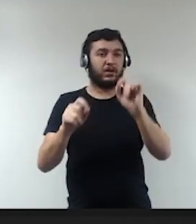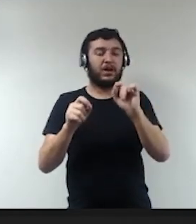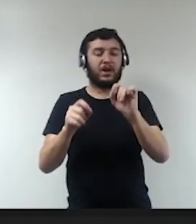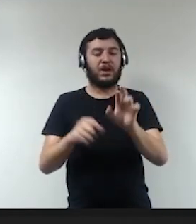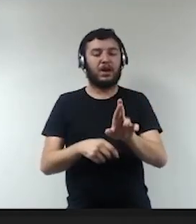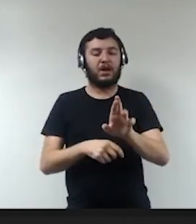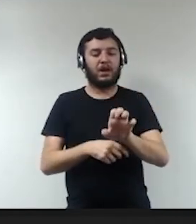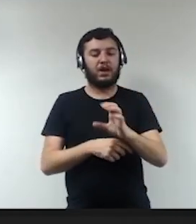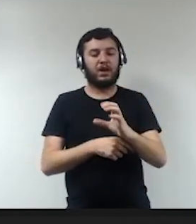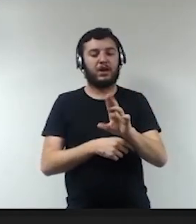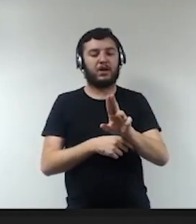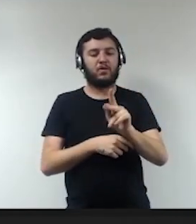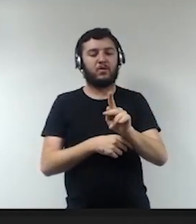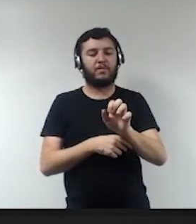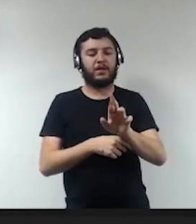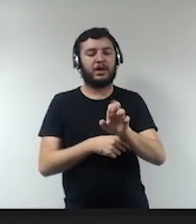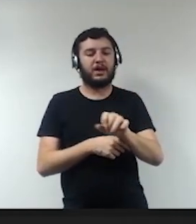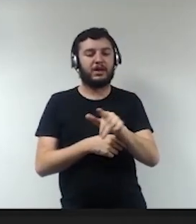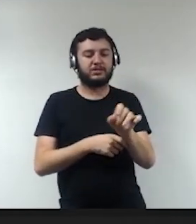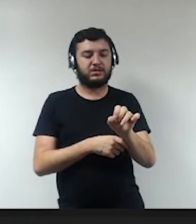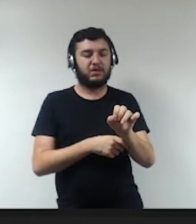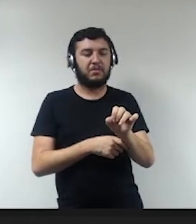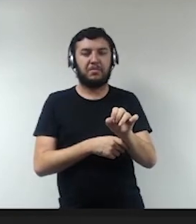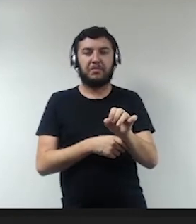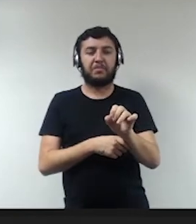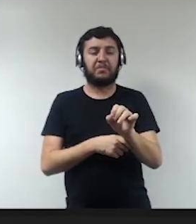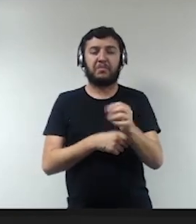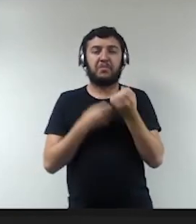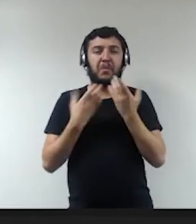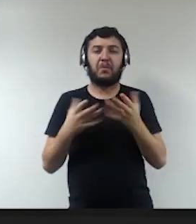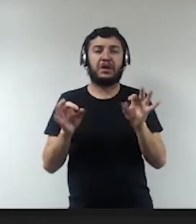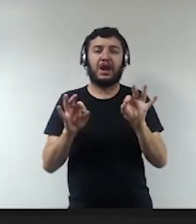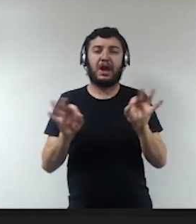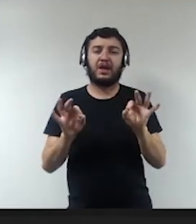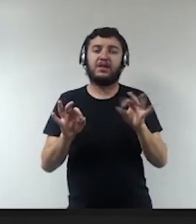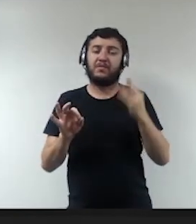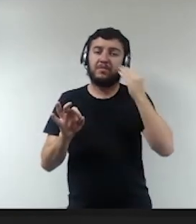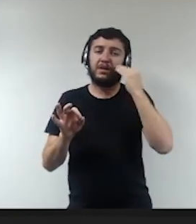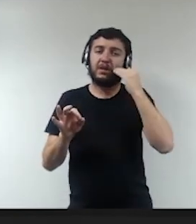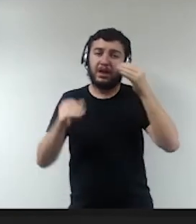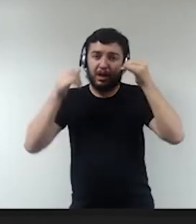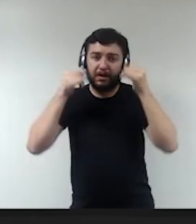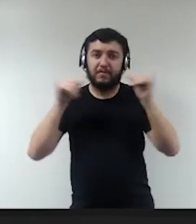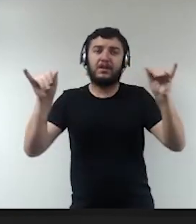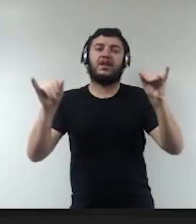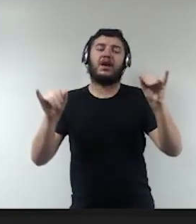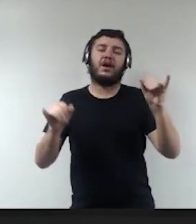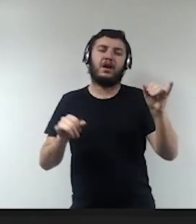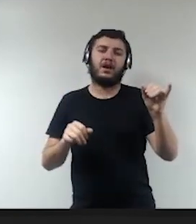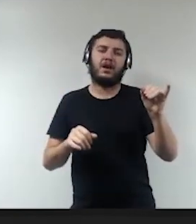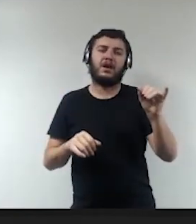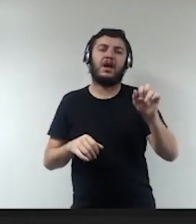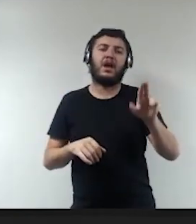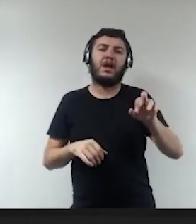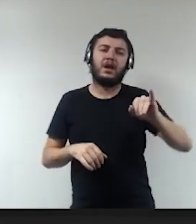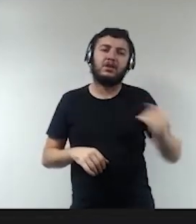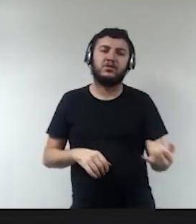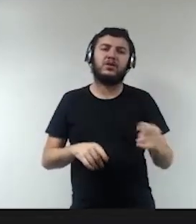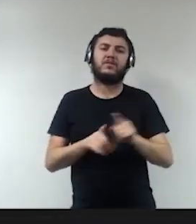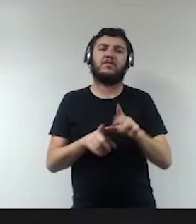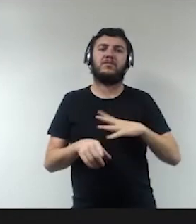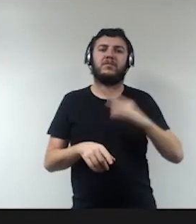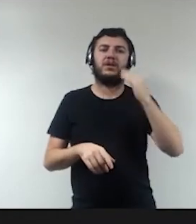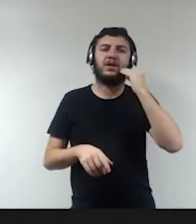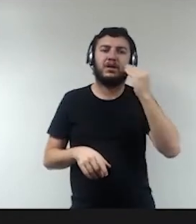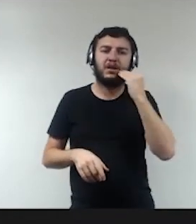recuperação, vamos tentar negociar agora coletivamente, vamos tentar evitar a RJ, vamos tentar outra solução, porque